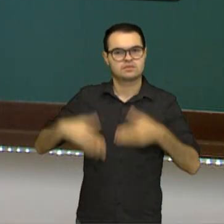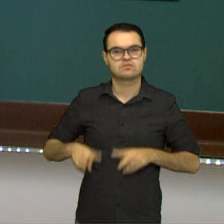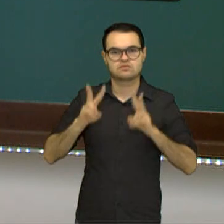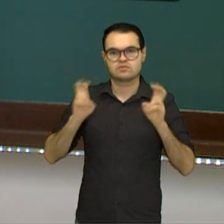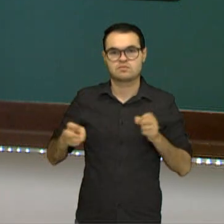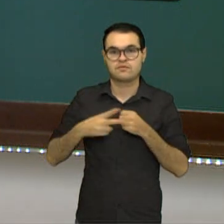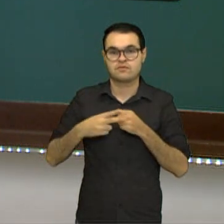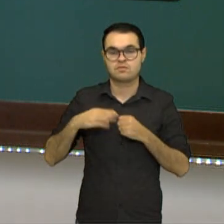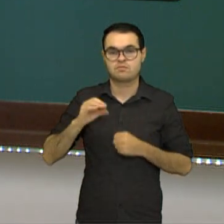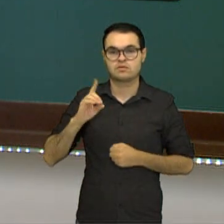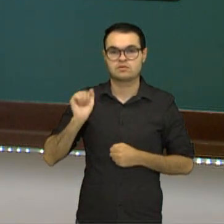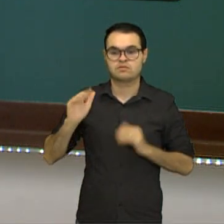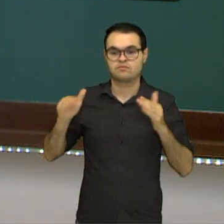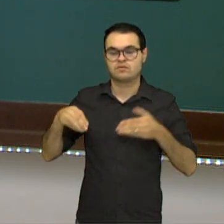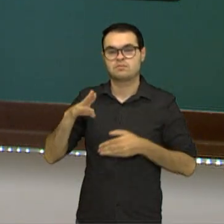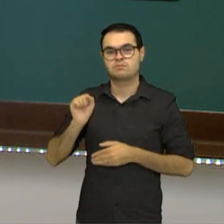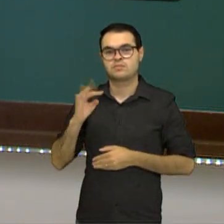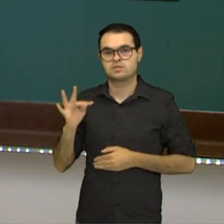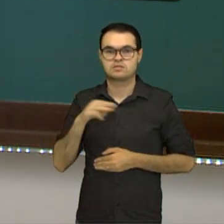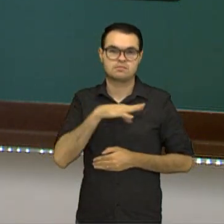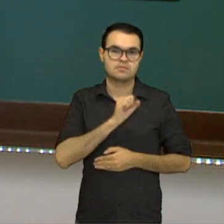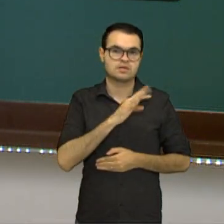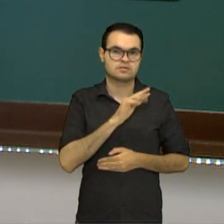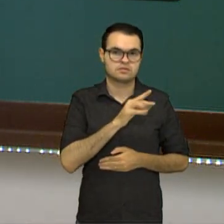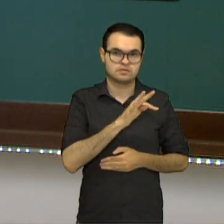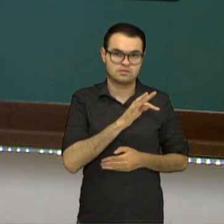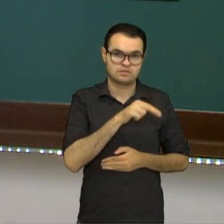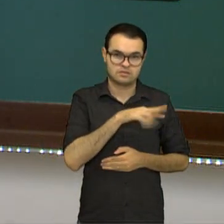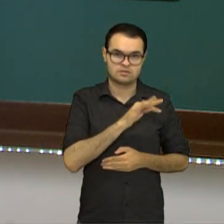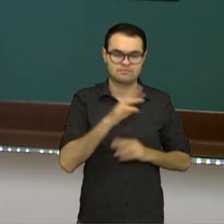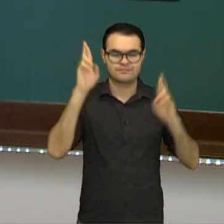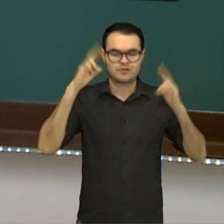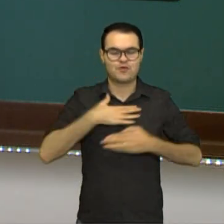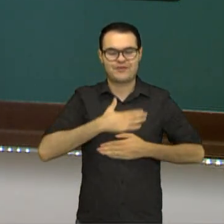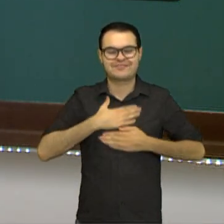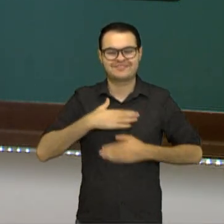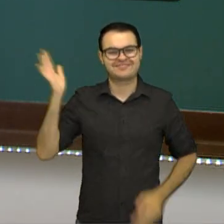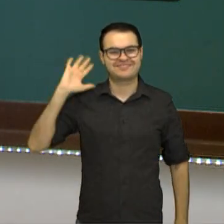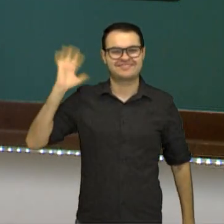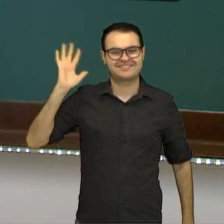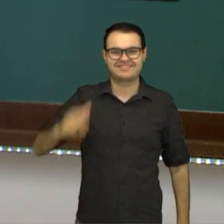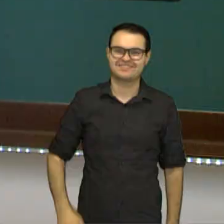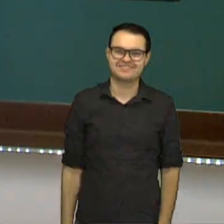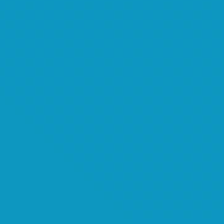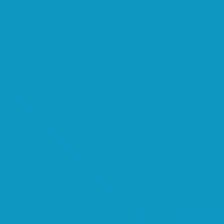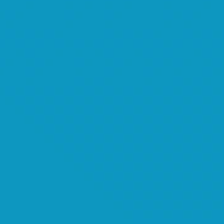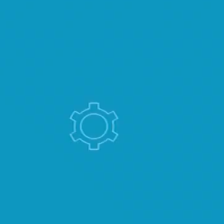verbos modais com foco no must e mustn't. Espero que vocês tenham gostado, pessoal. Tchau, tchau!